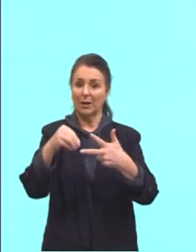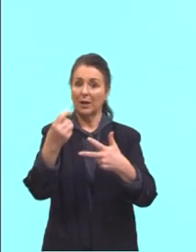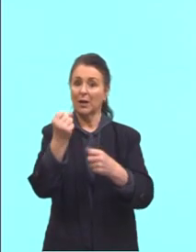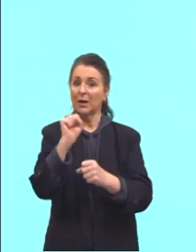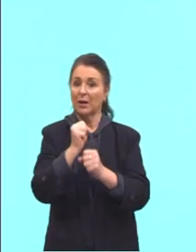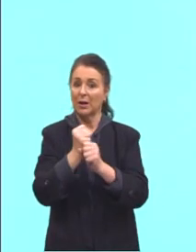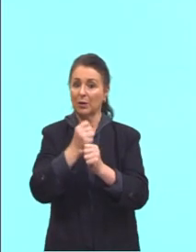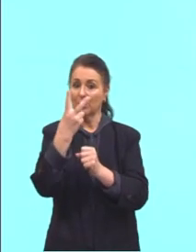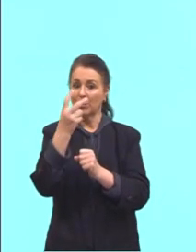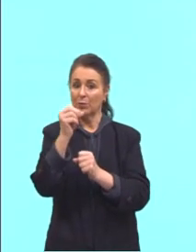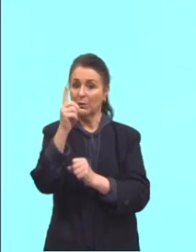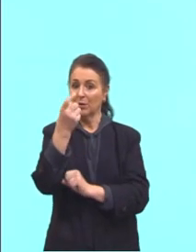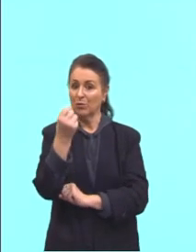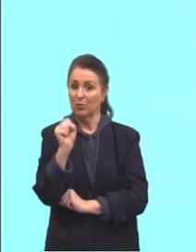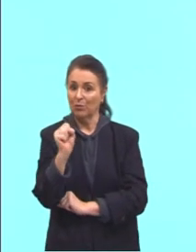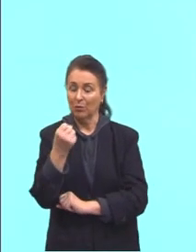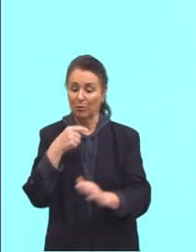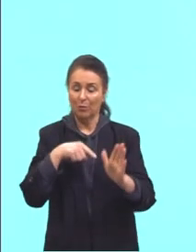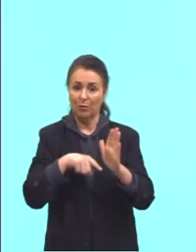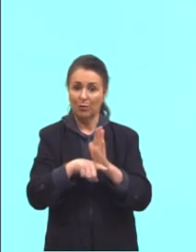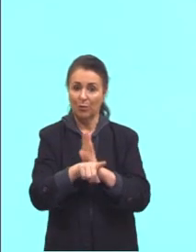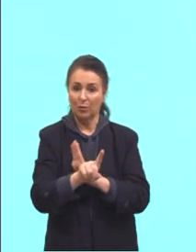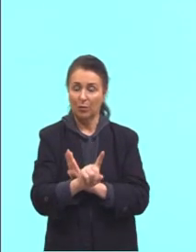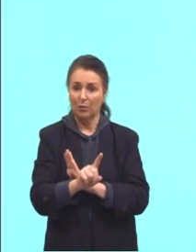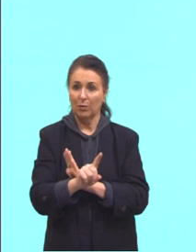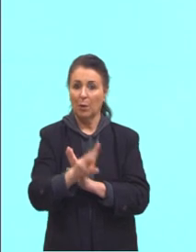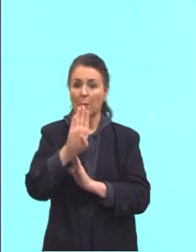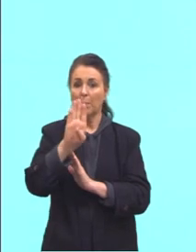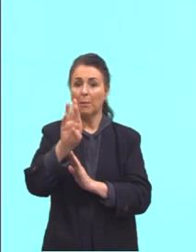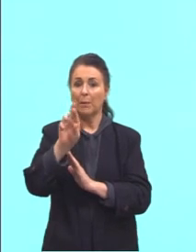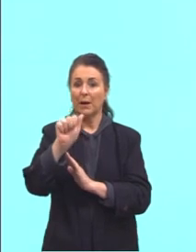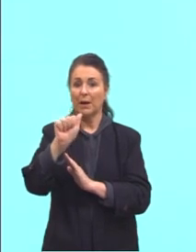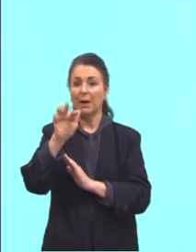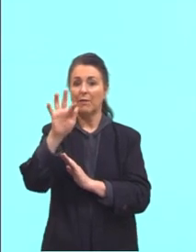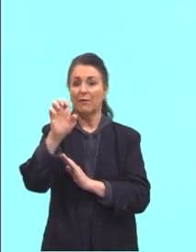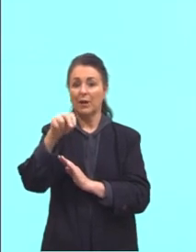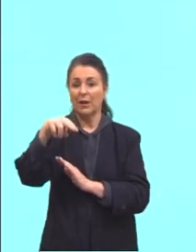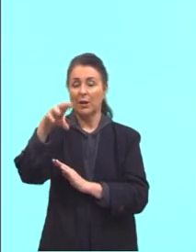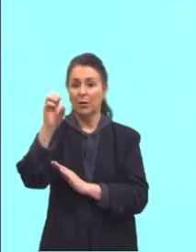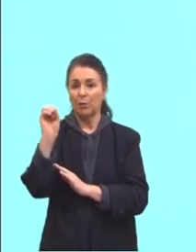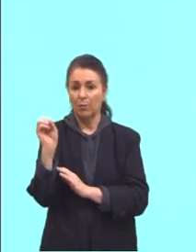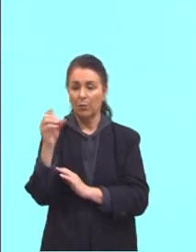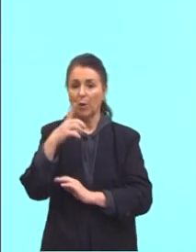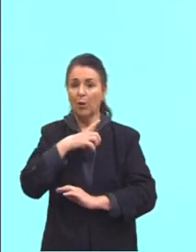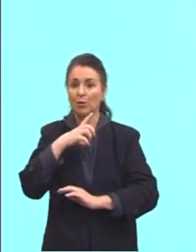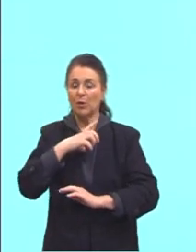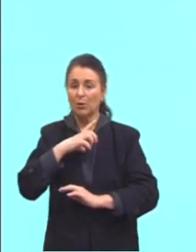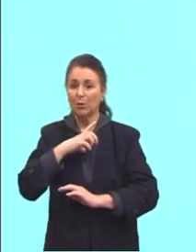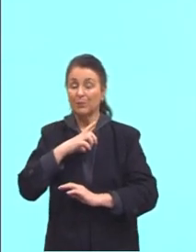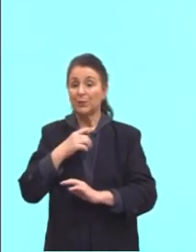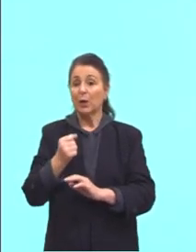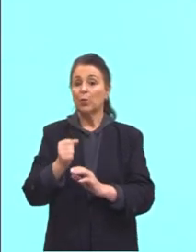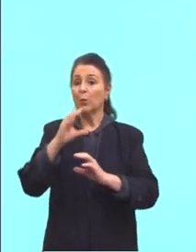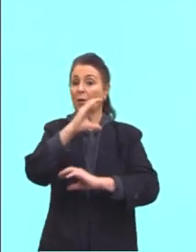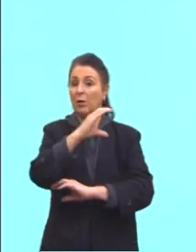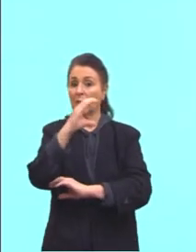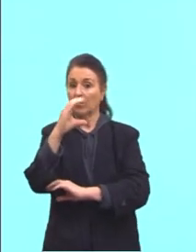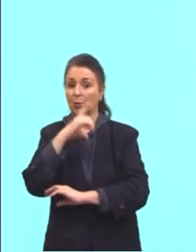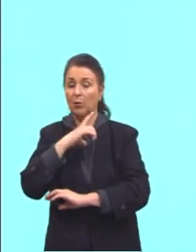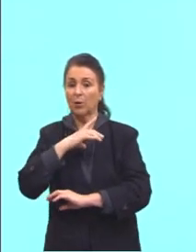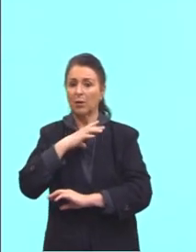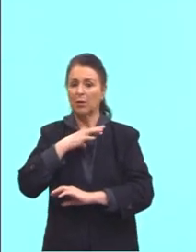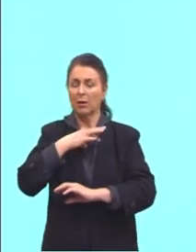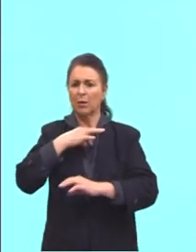2018 que diz o seguinte o grafeno é uma forma alotrópica do carbono constituído por uma